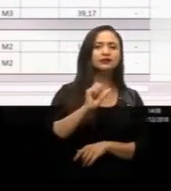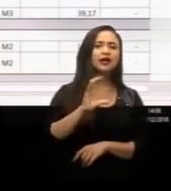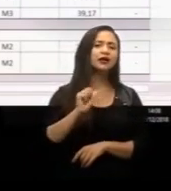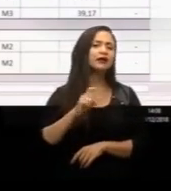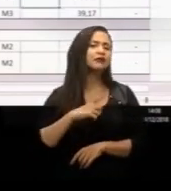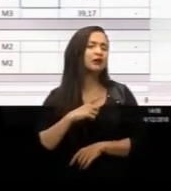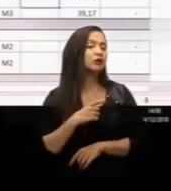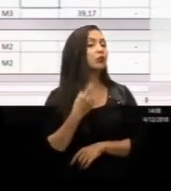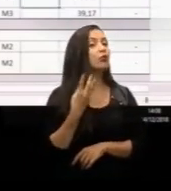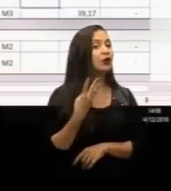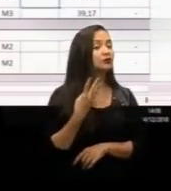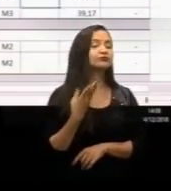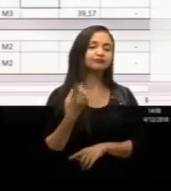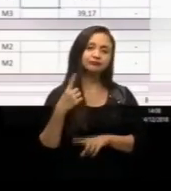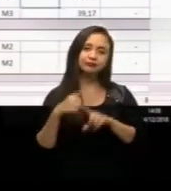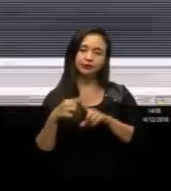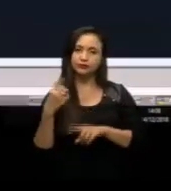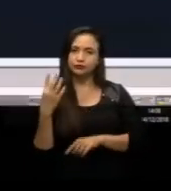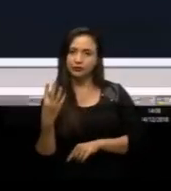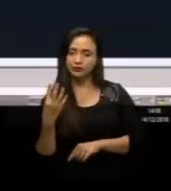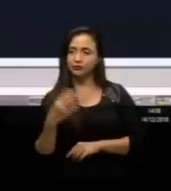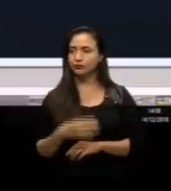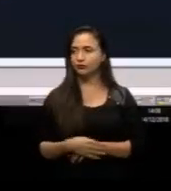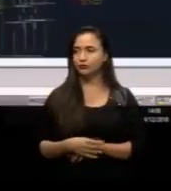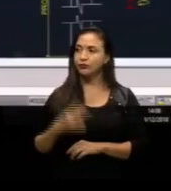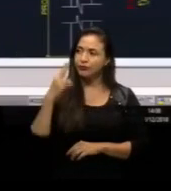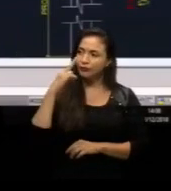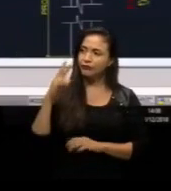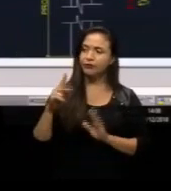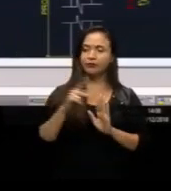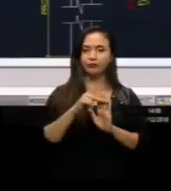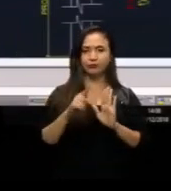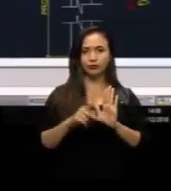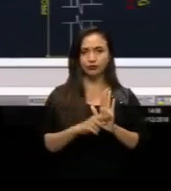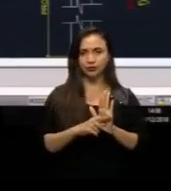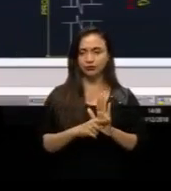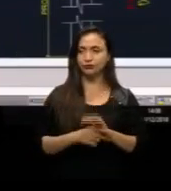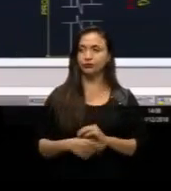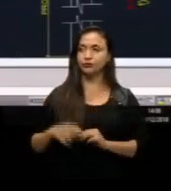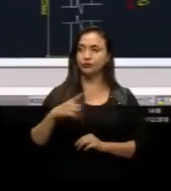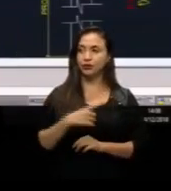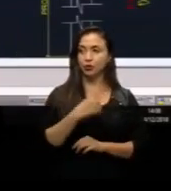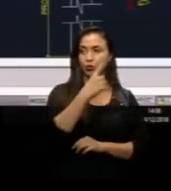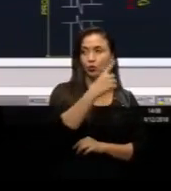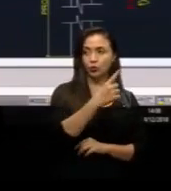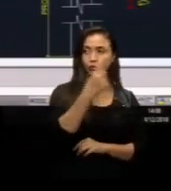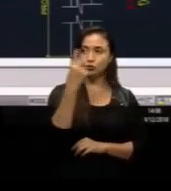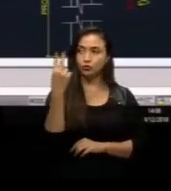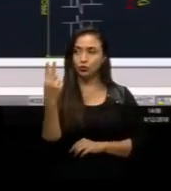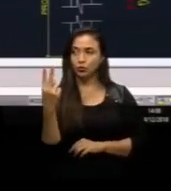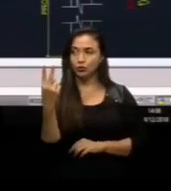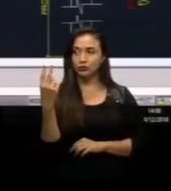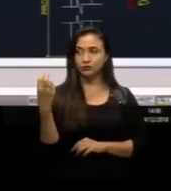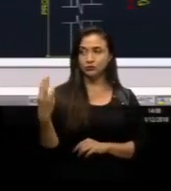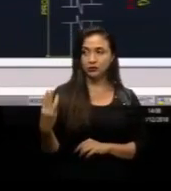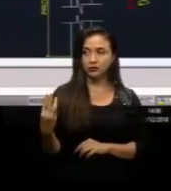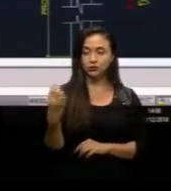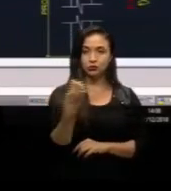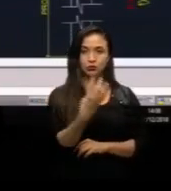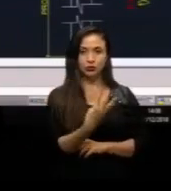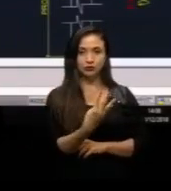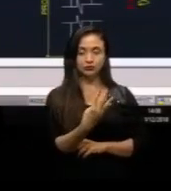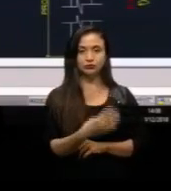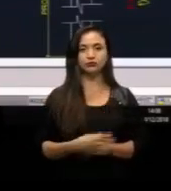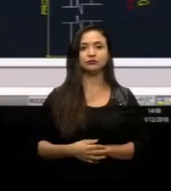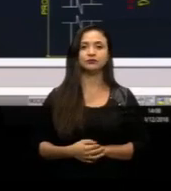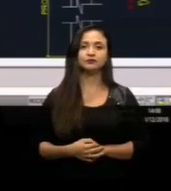estacas vezes 4. Olha aqui no projeto. Eu tenho 1, 2, 3,